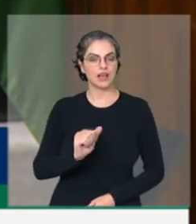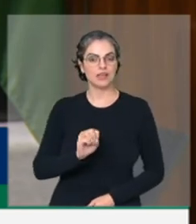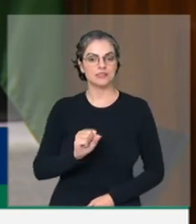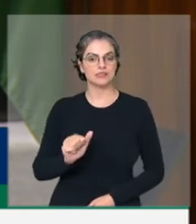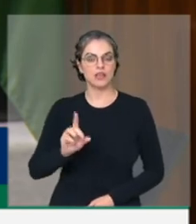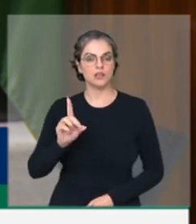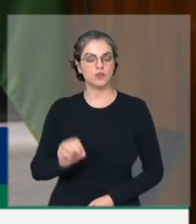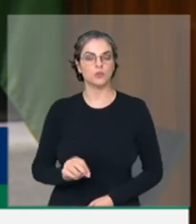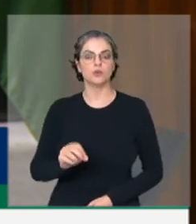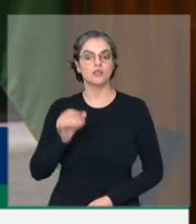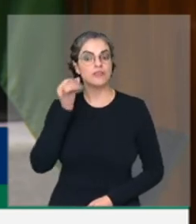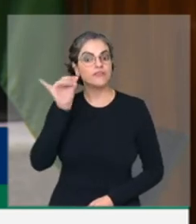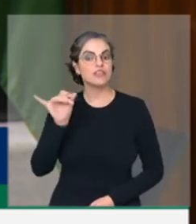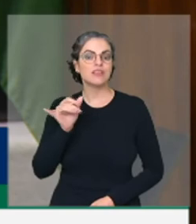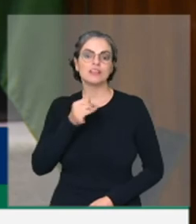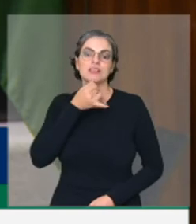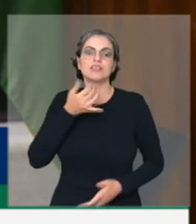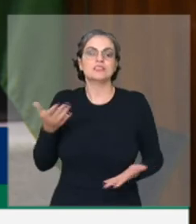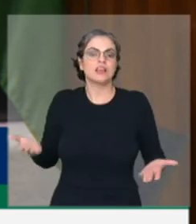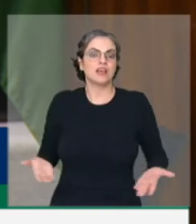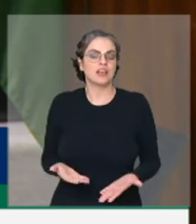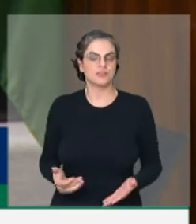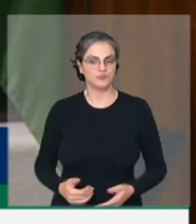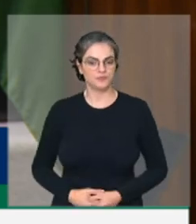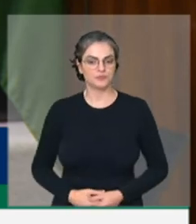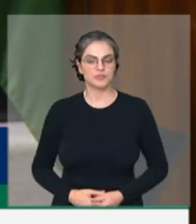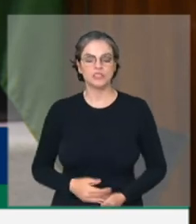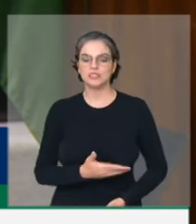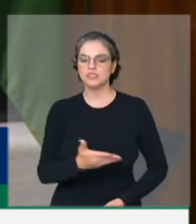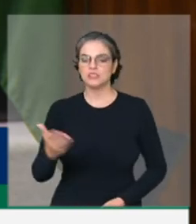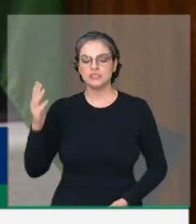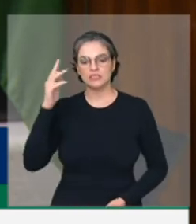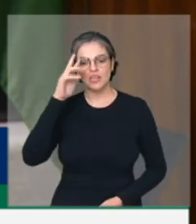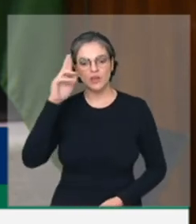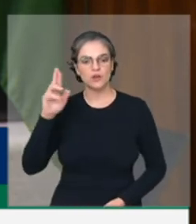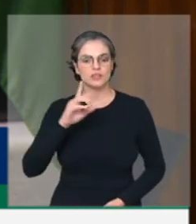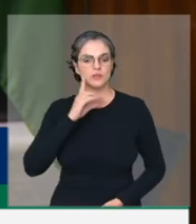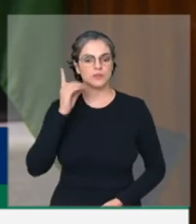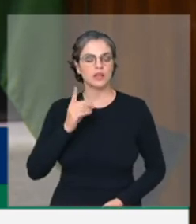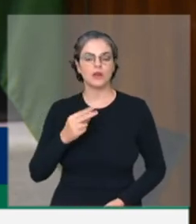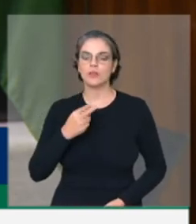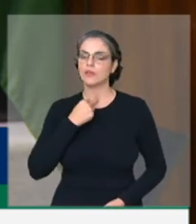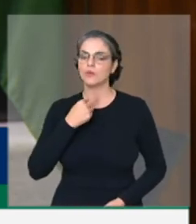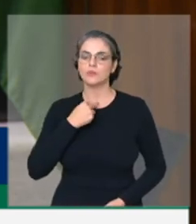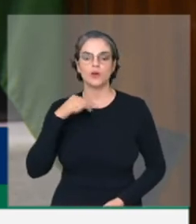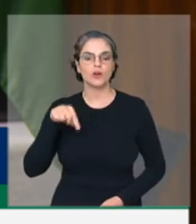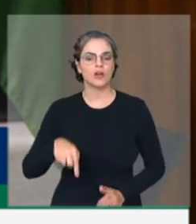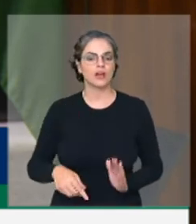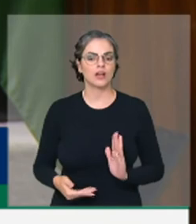brasileira. Essa casa, senhores, senhoras deputados, não pode, e acredito, não